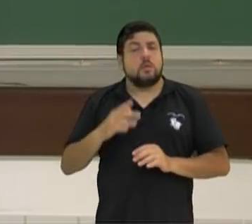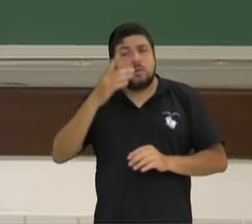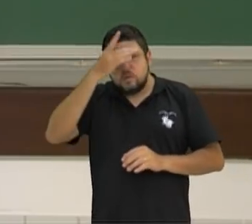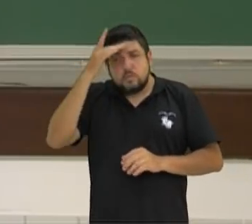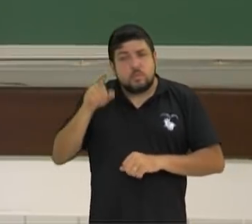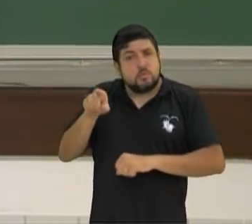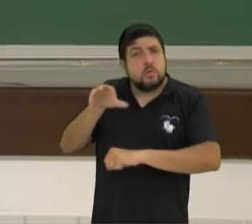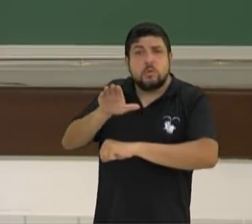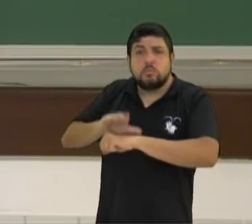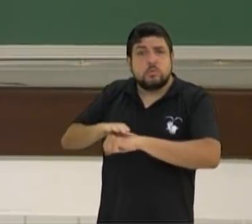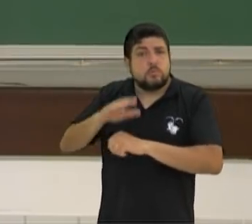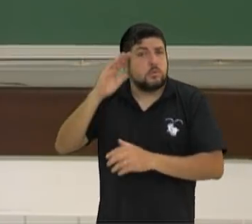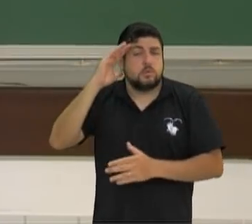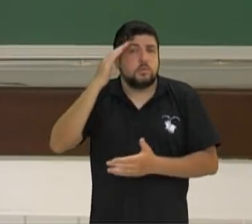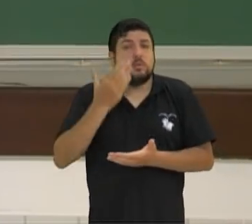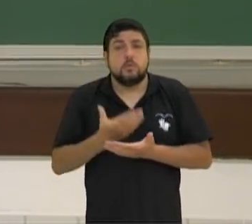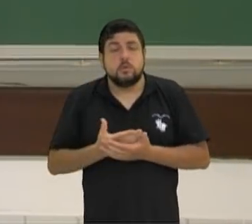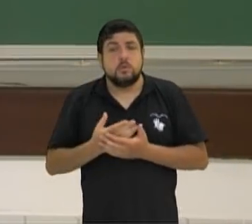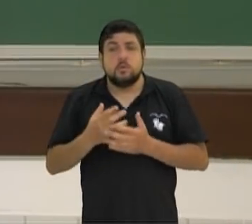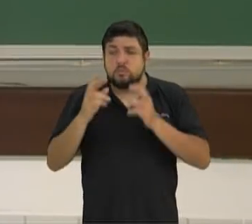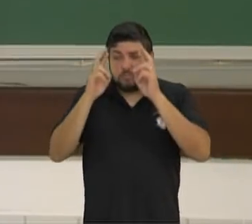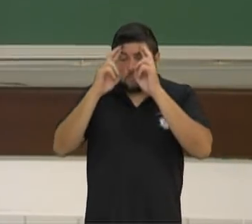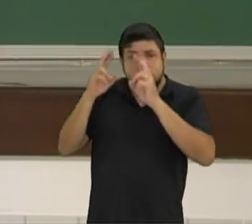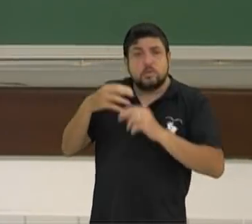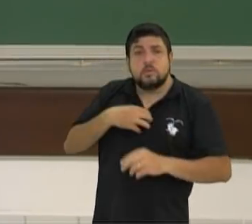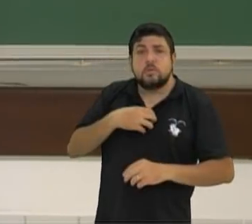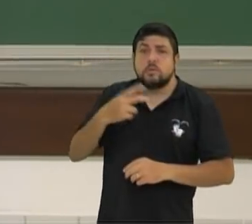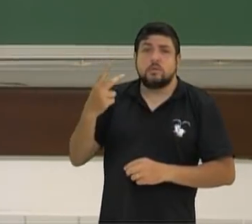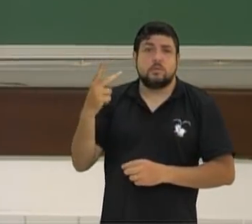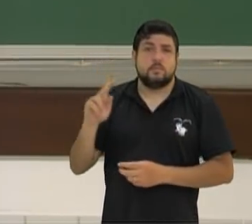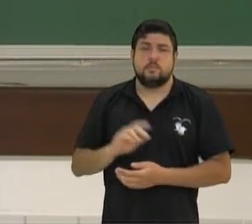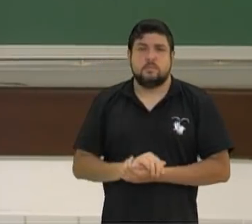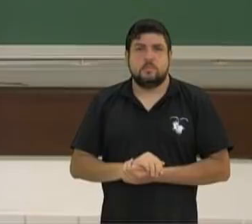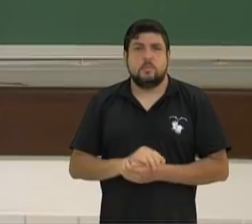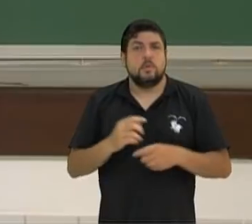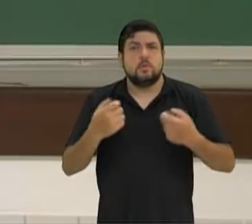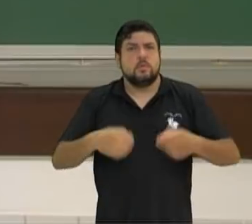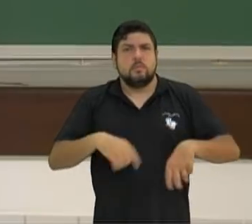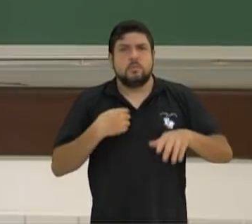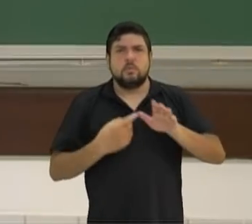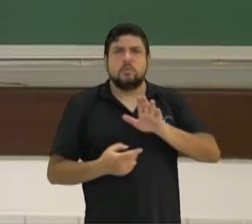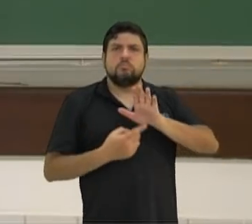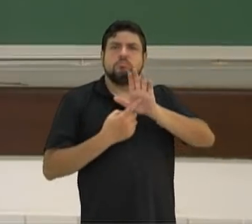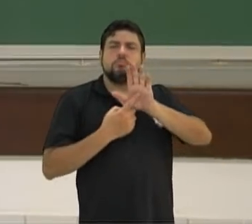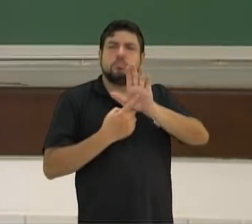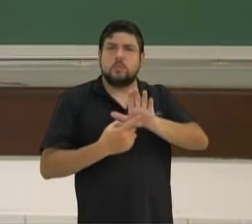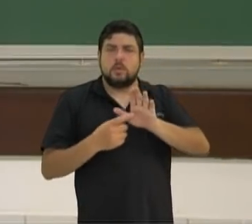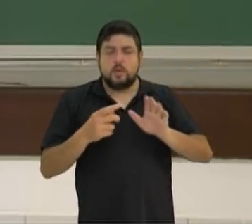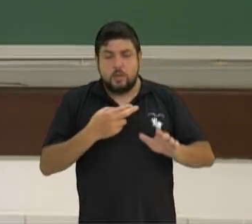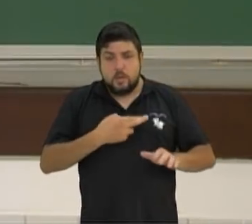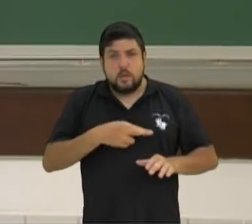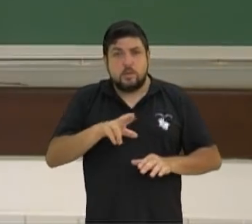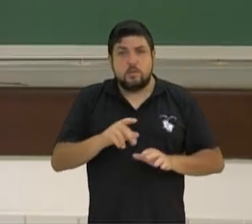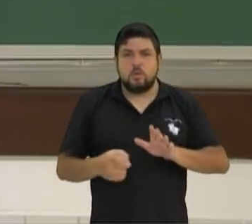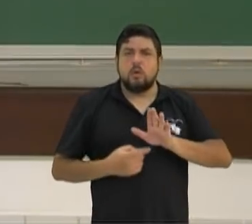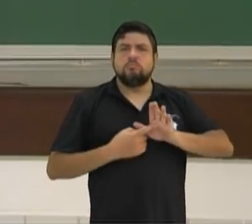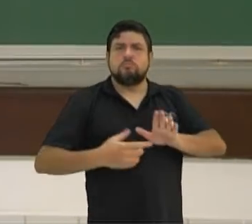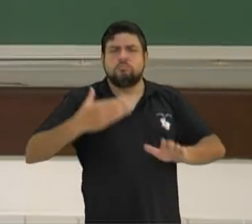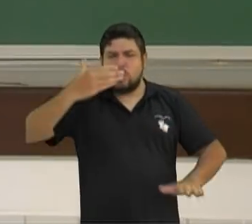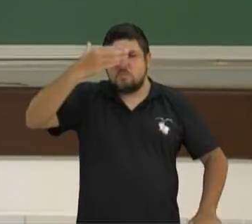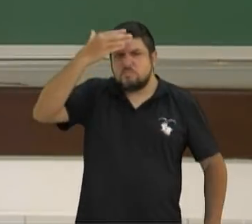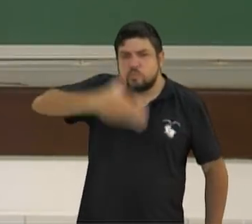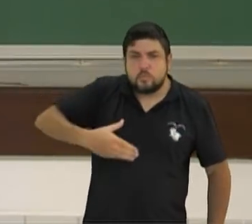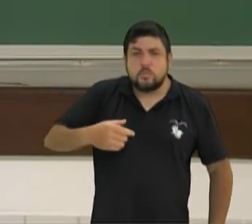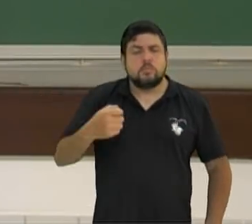elas escolheram estar naquela religião. Ninguém tem que provar que está certo ou errado. Você não precisa, em termos de religião, você não precisa provar nada para ninguém.